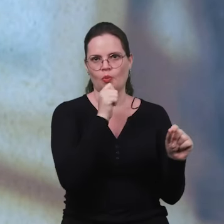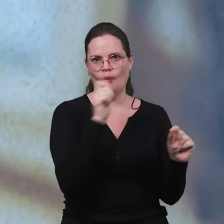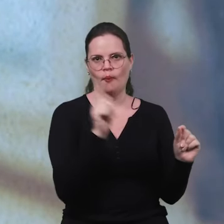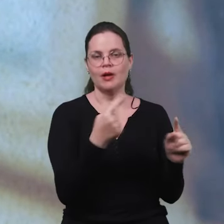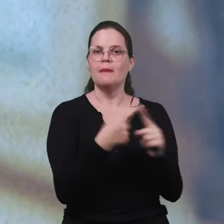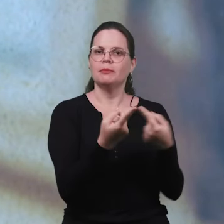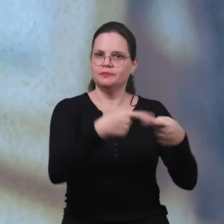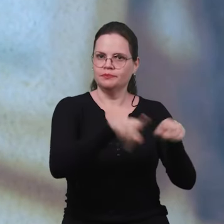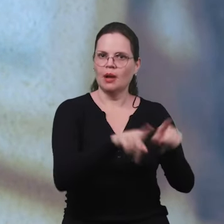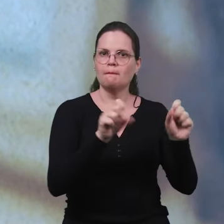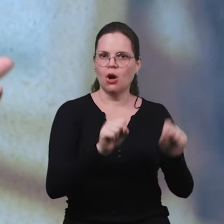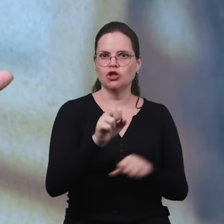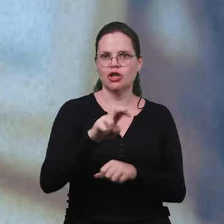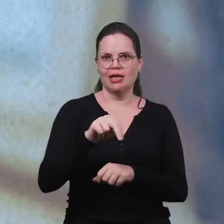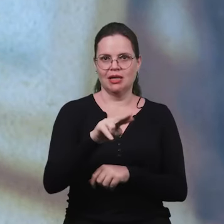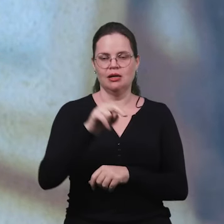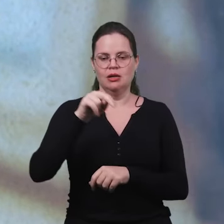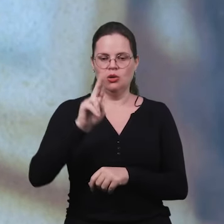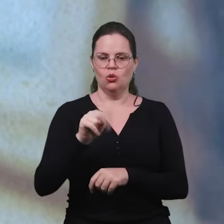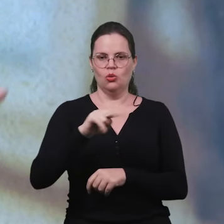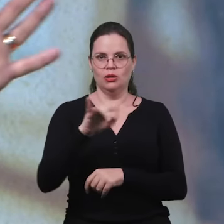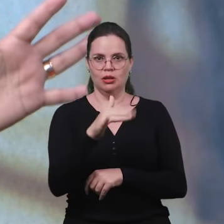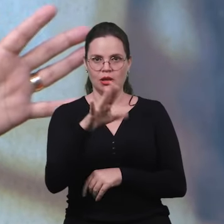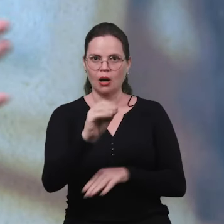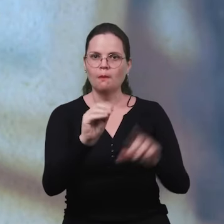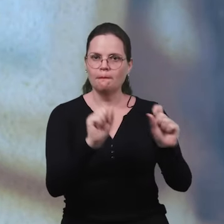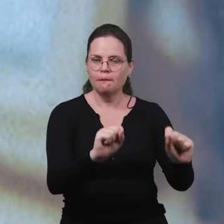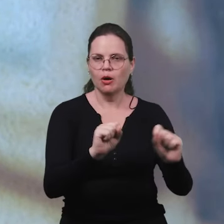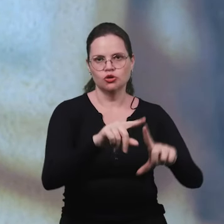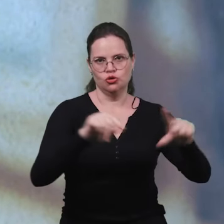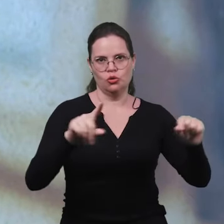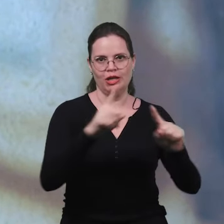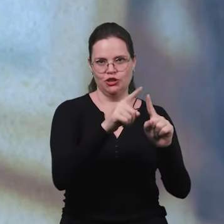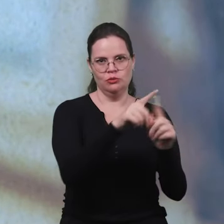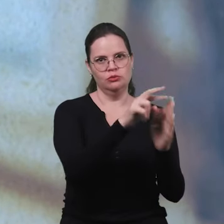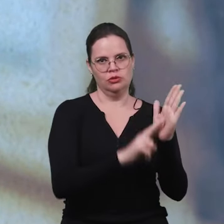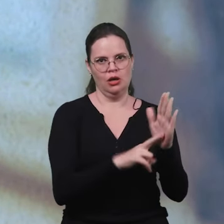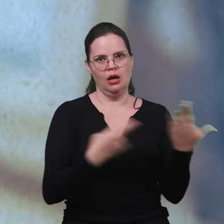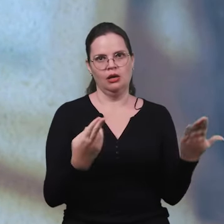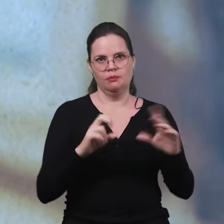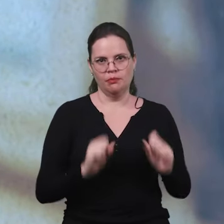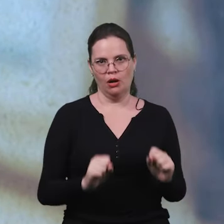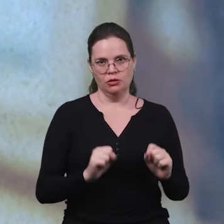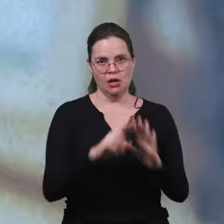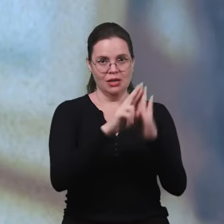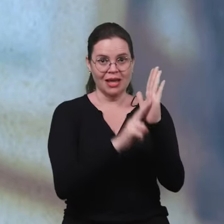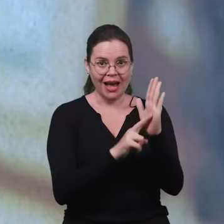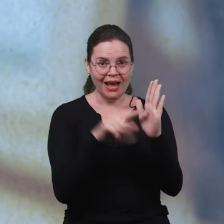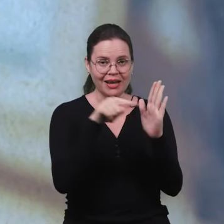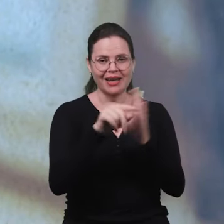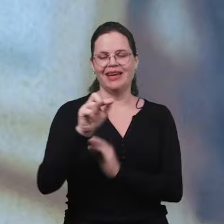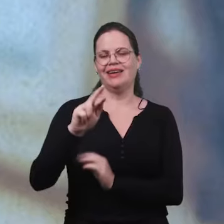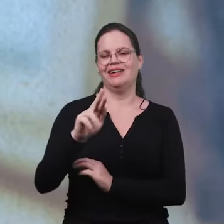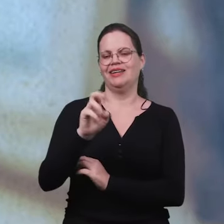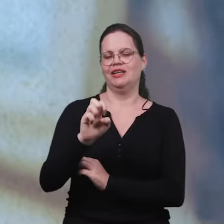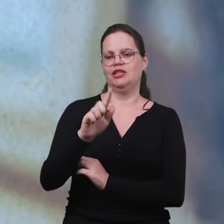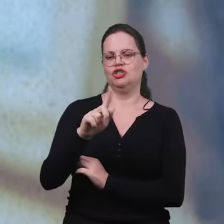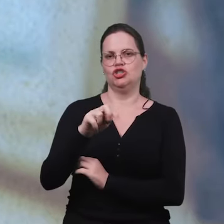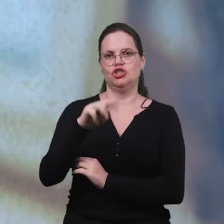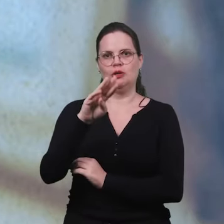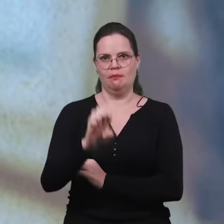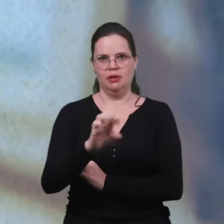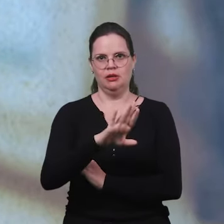de união estável, vou regulamentar essa união estável, né? Não quero me casar, vou fazer união estável. Posso escolher um regime de bens diferente? Pode. Mas se o casal não escolher